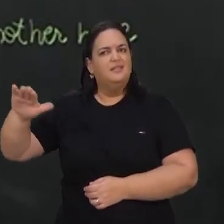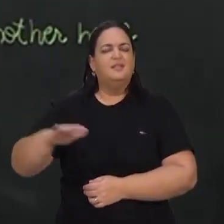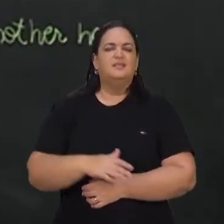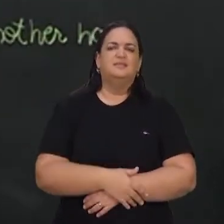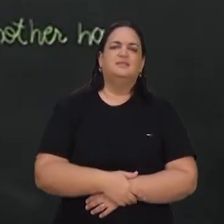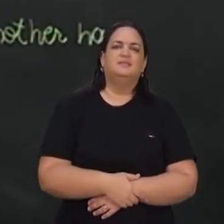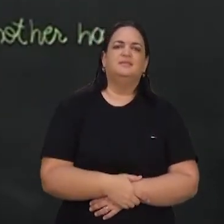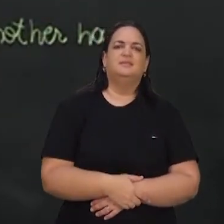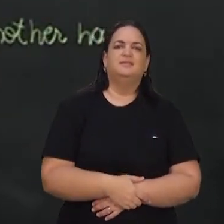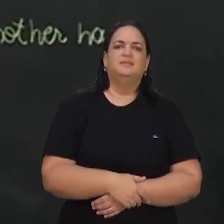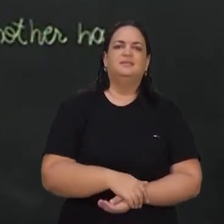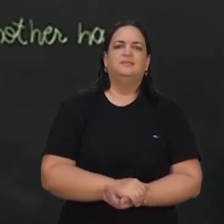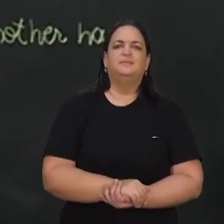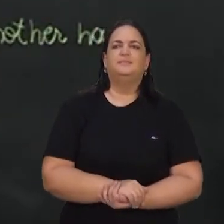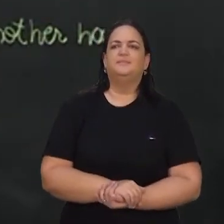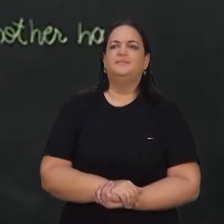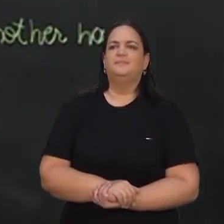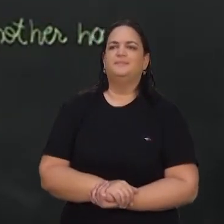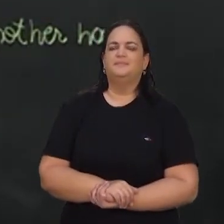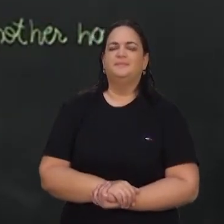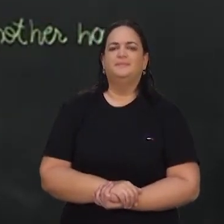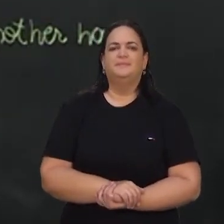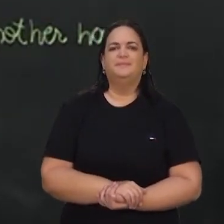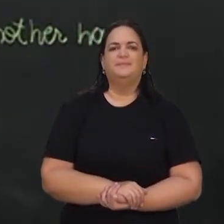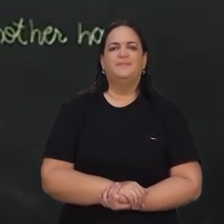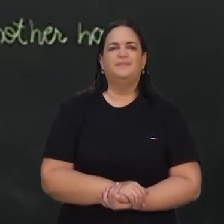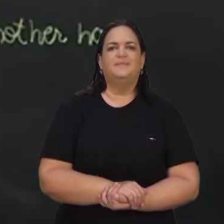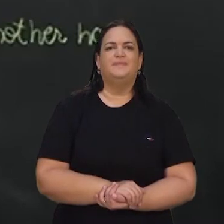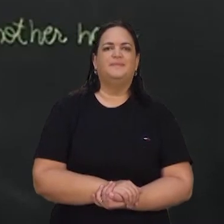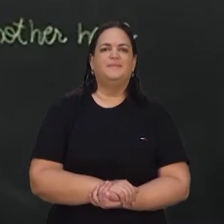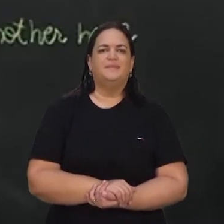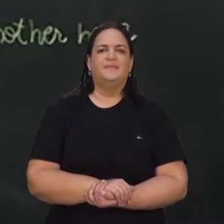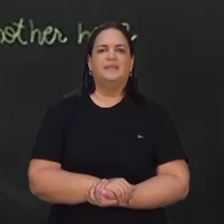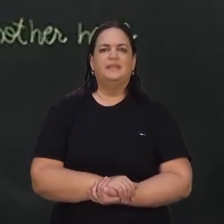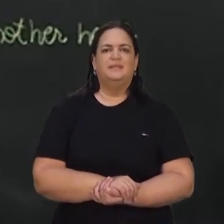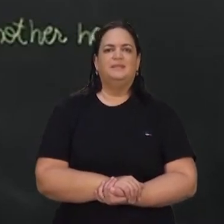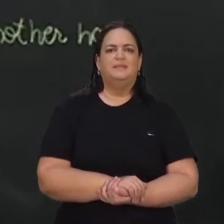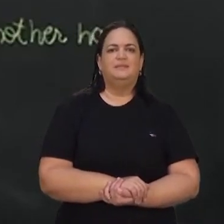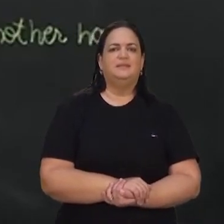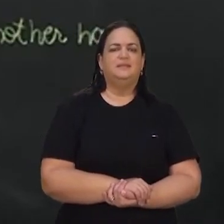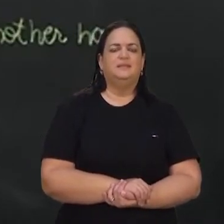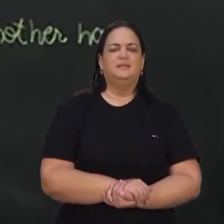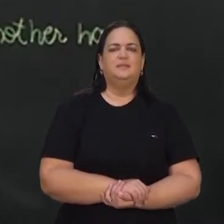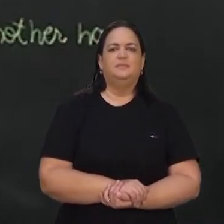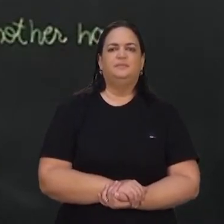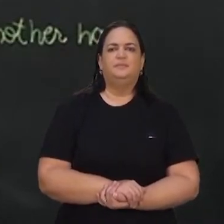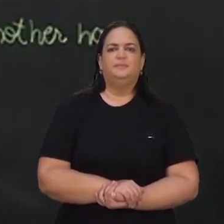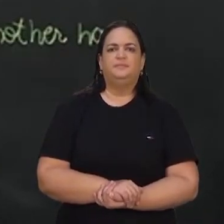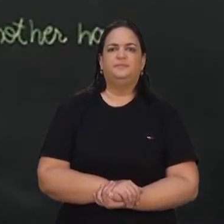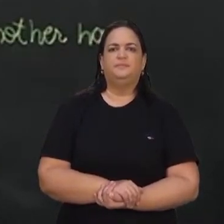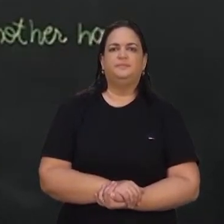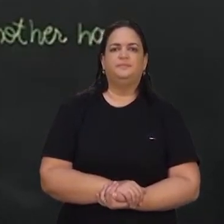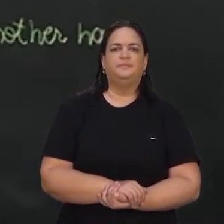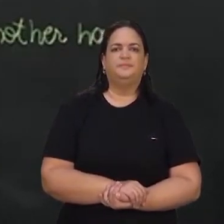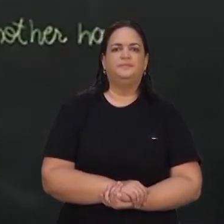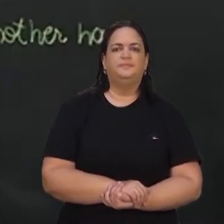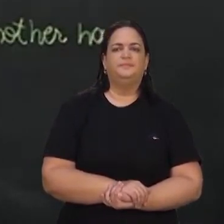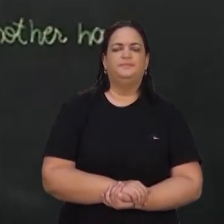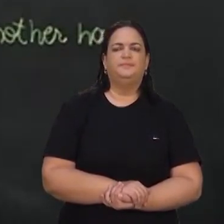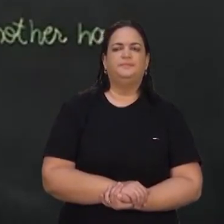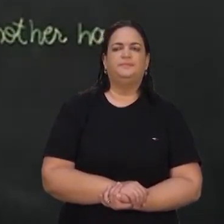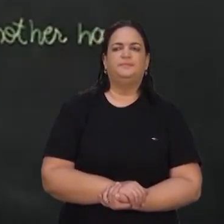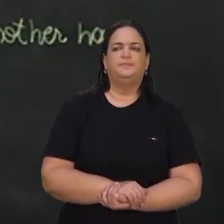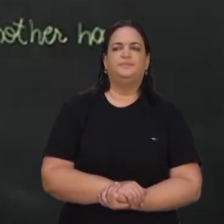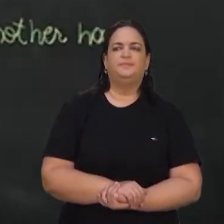7:30. At 7:30, 7h30. 7h30, ok?